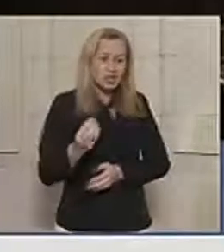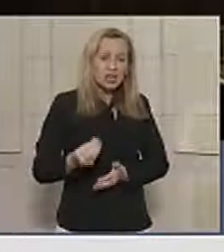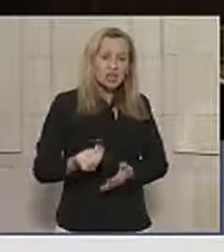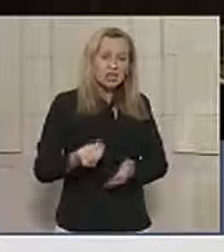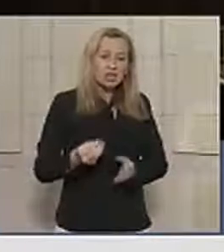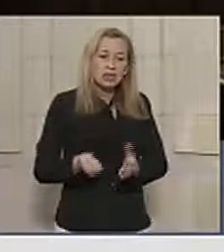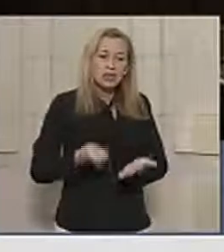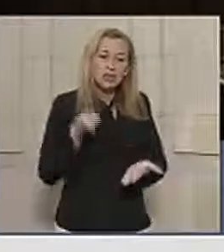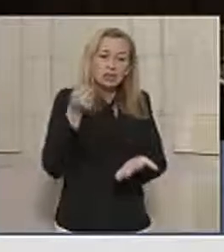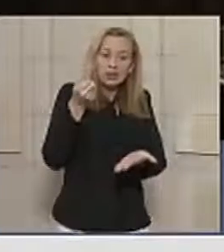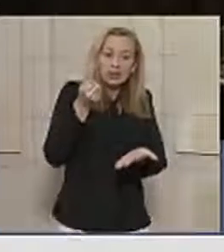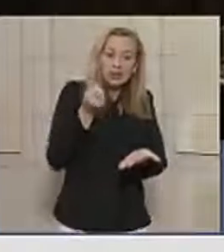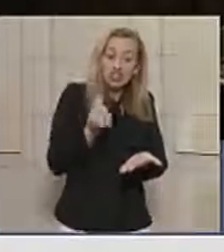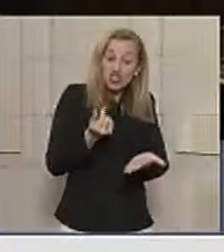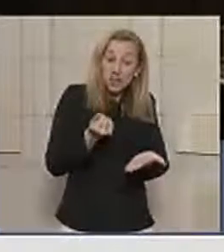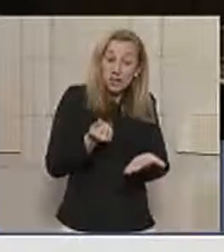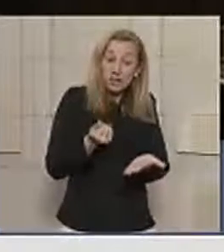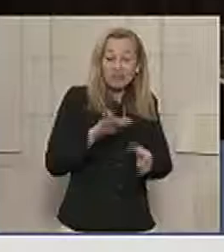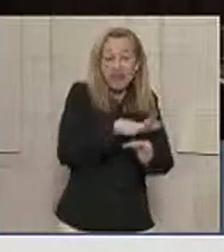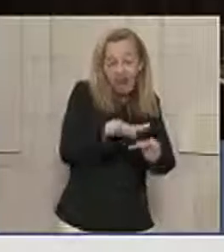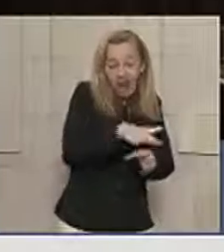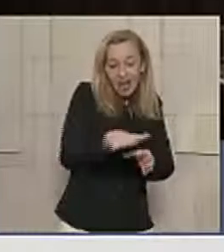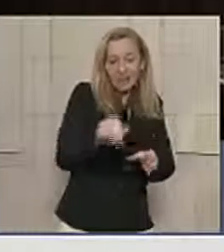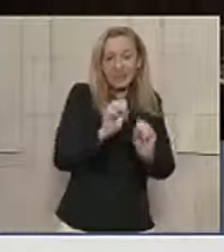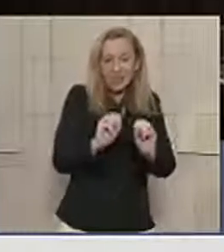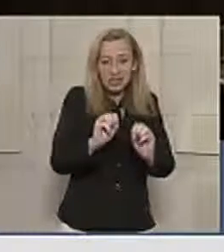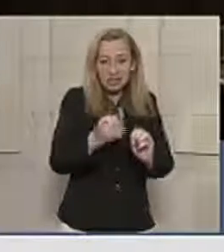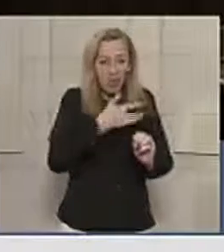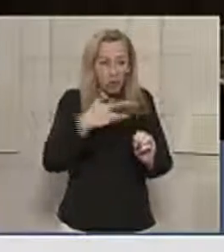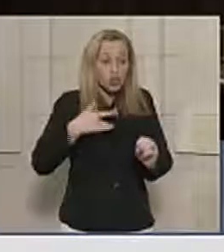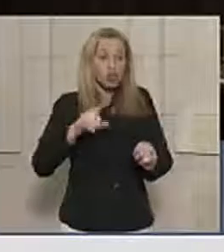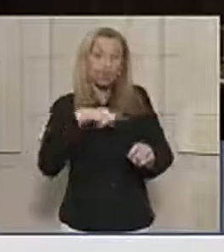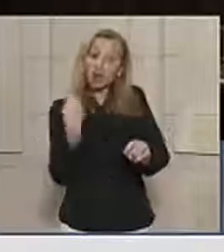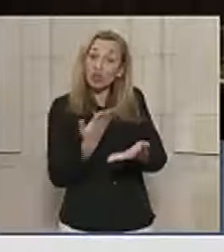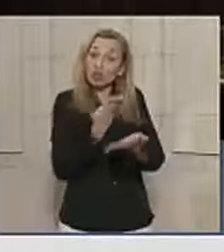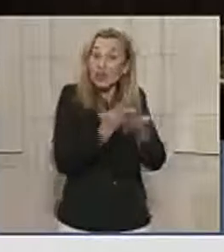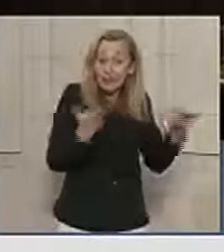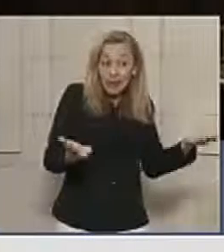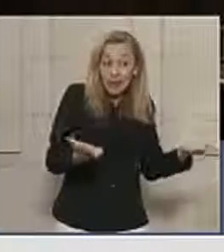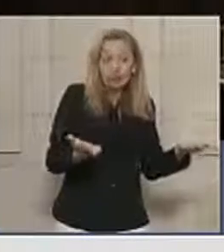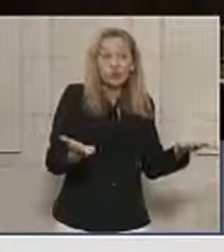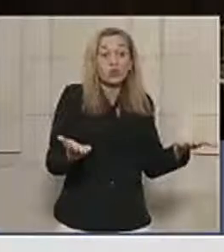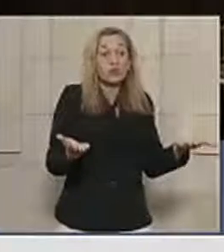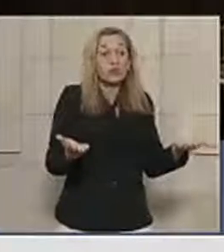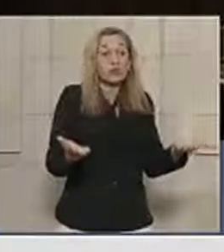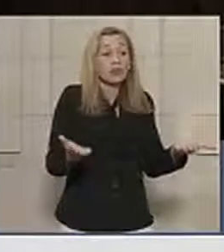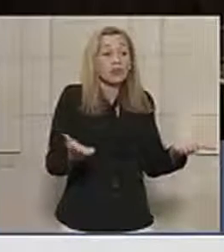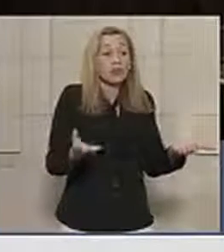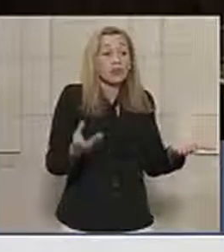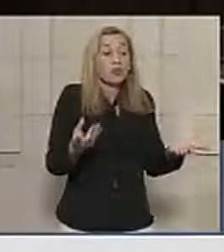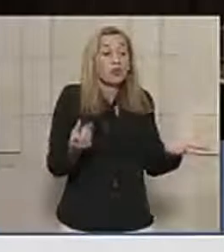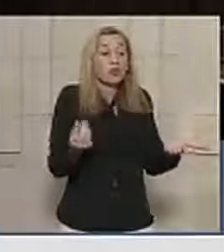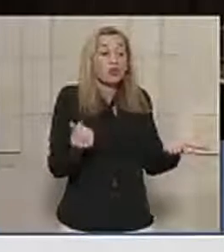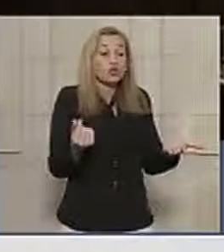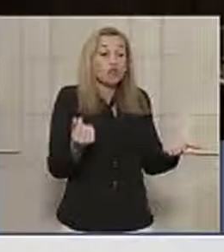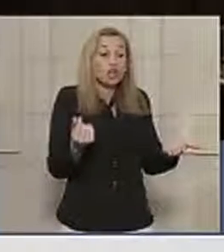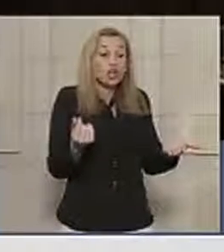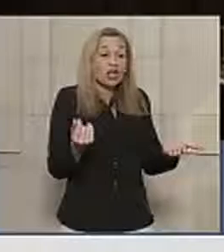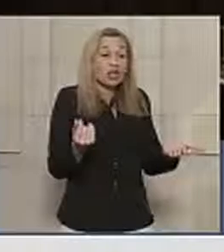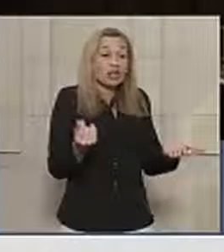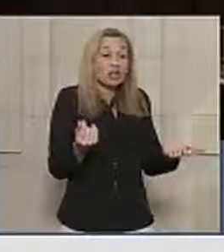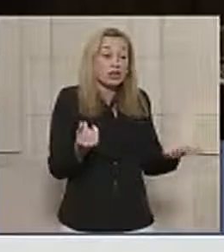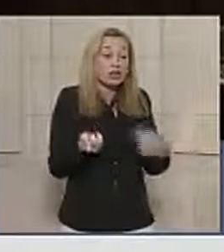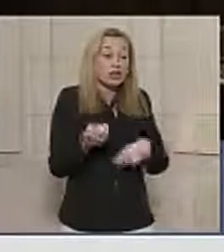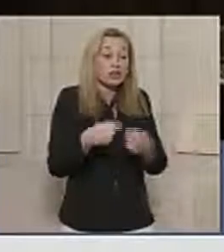da saúde. E nós perdemos, né? Nós perdemos o investimento que,